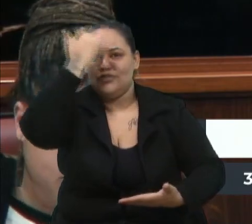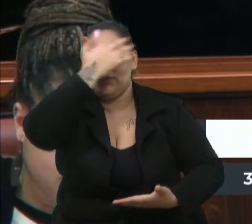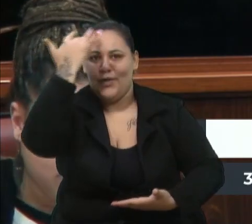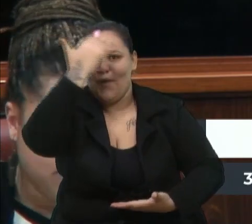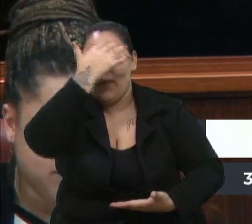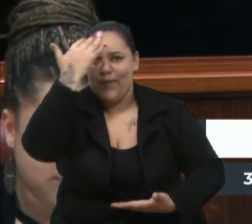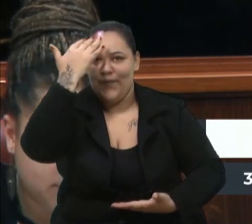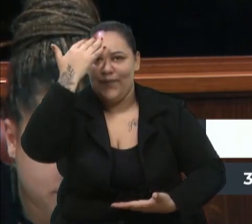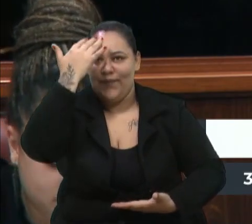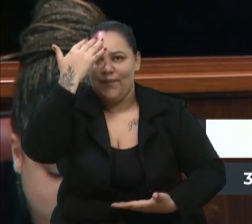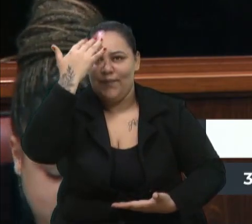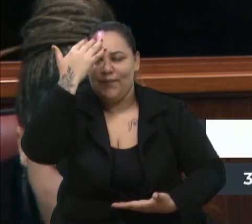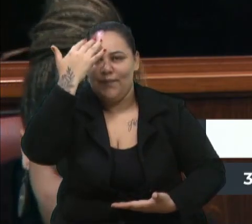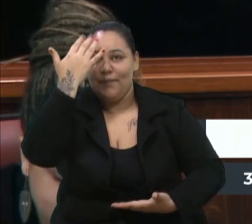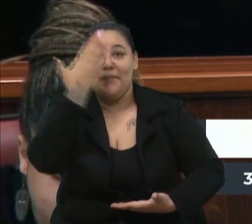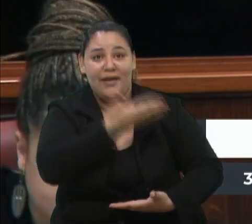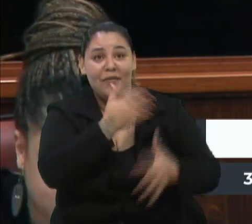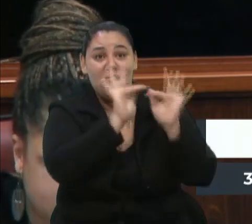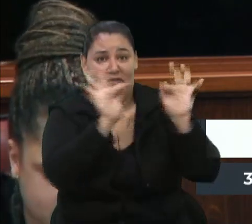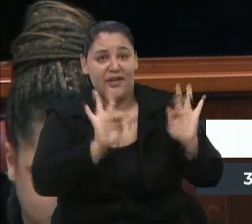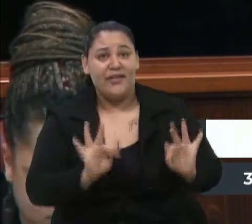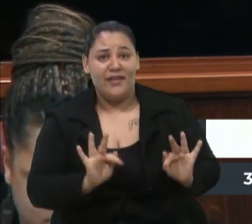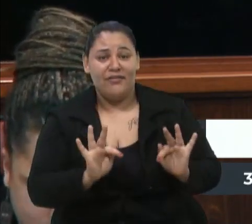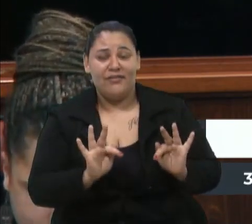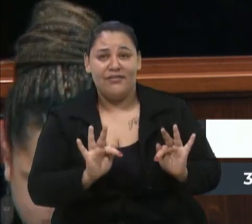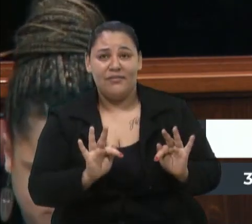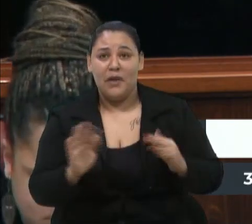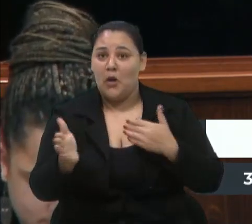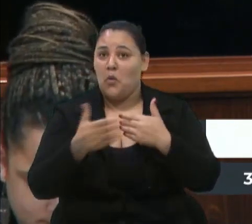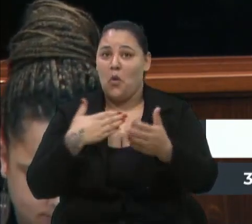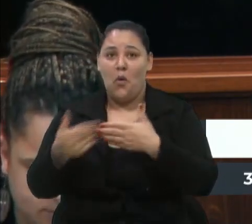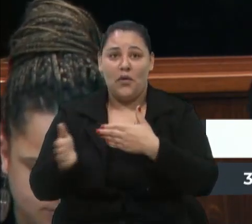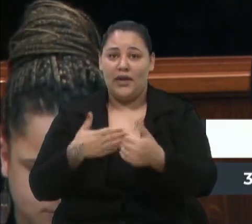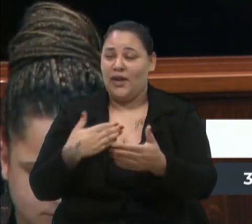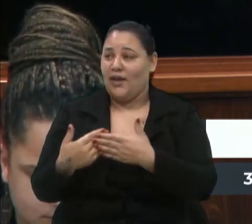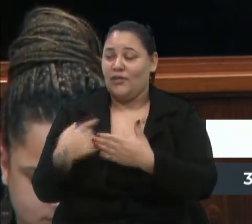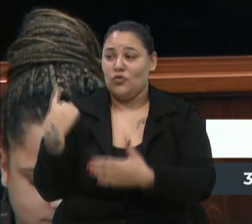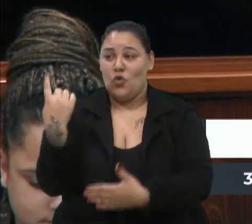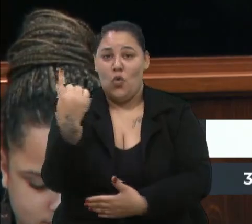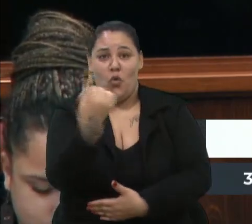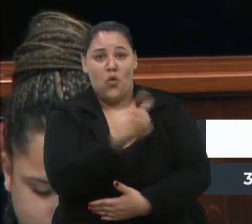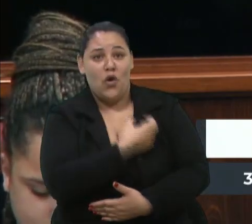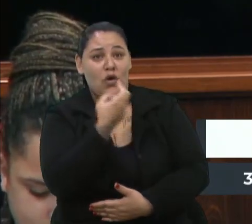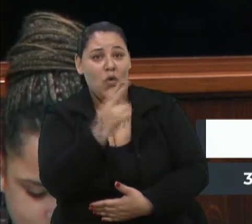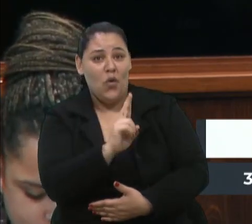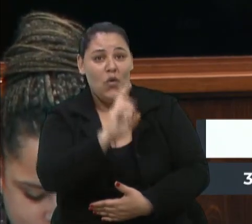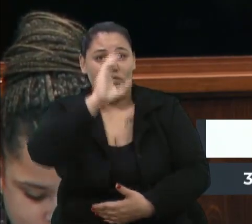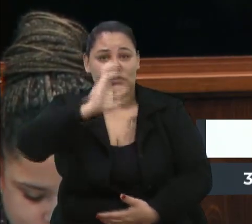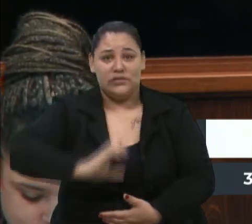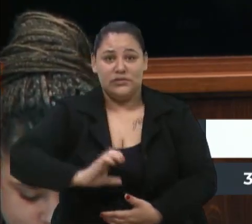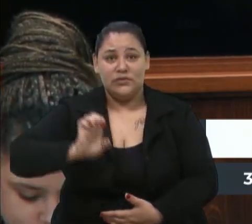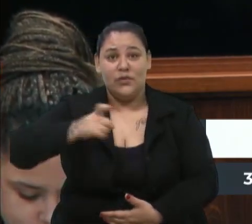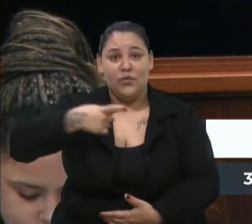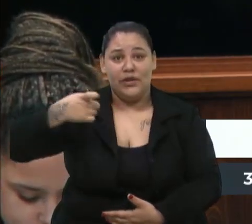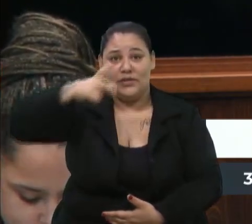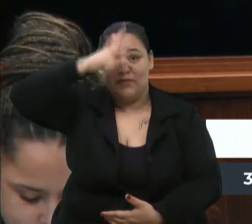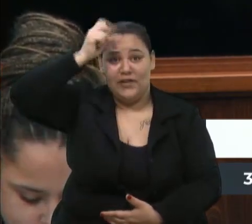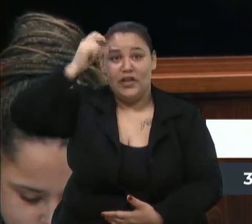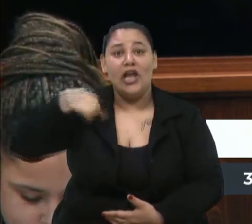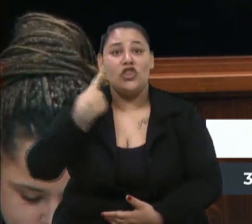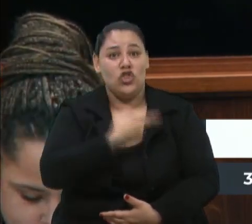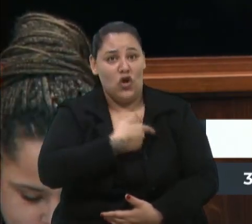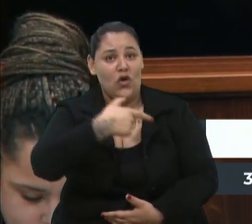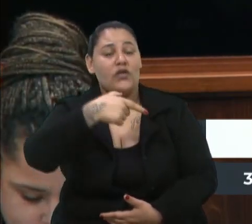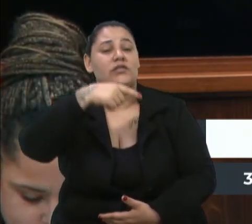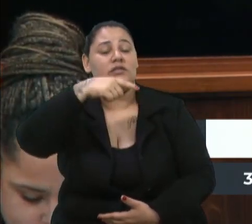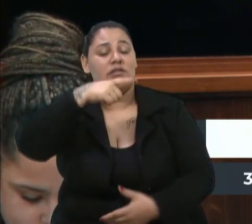grande felicidade para ele e para qualquer um de nós, ou outro cidadão caxiense, prefeito, que a nossa cidade tivesse